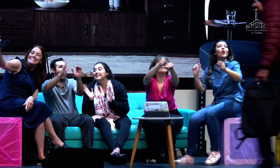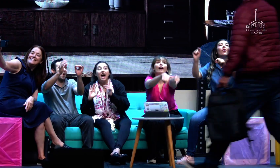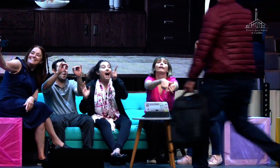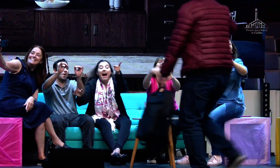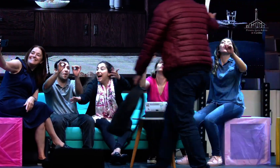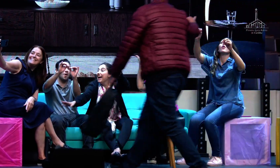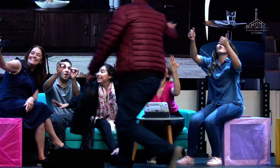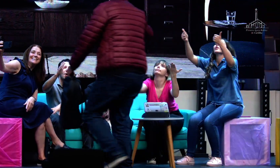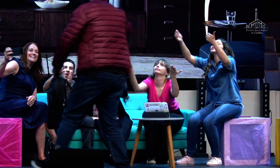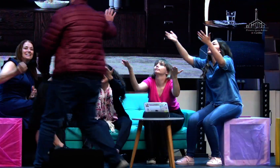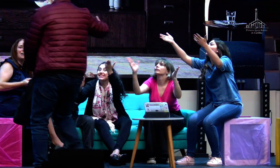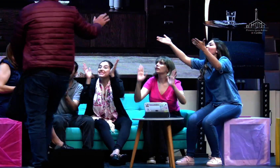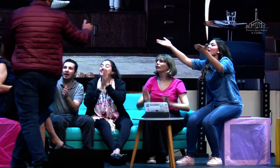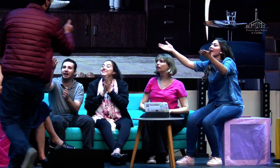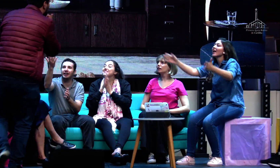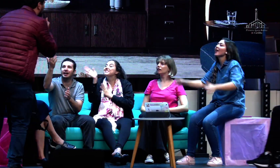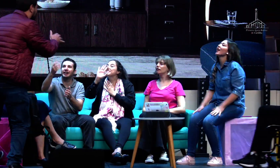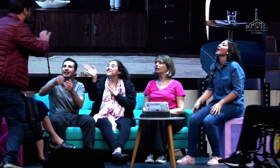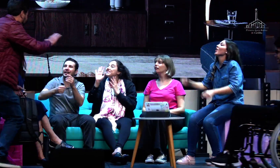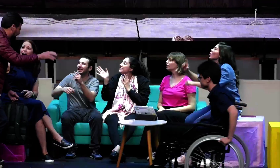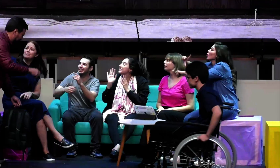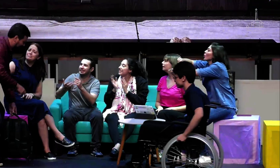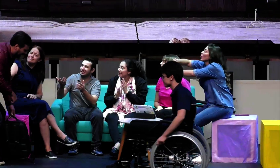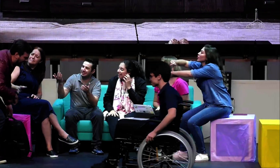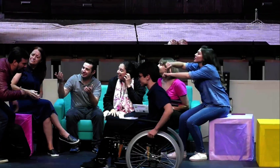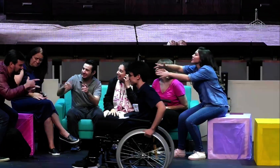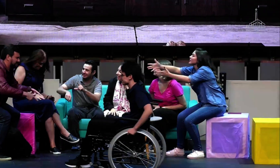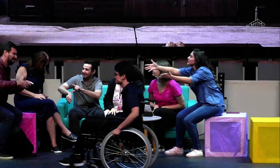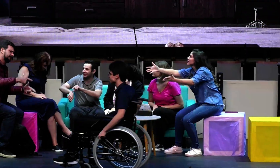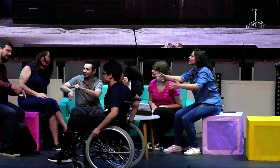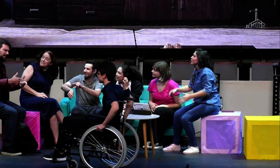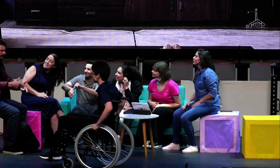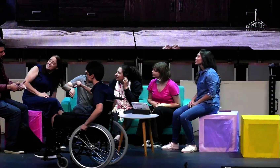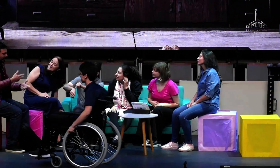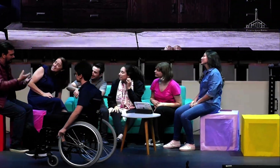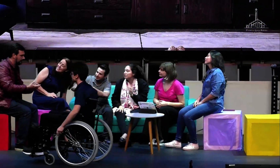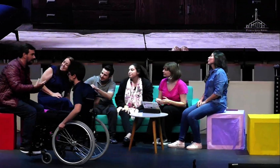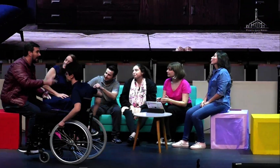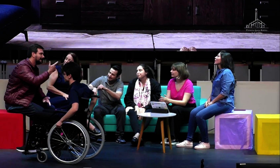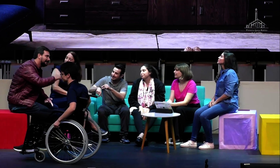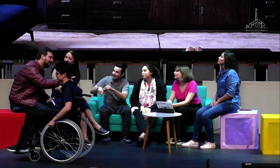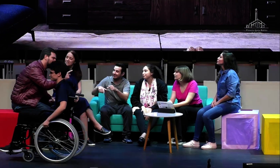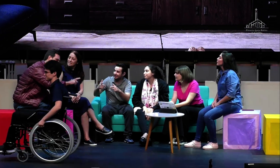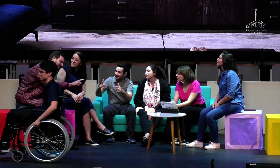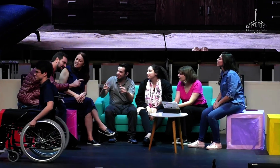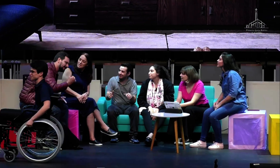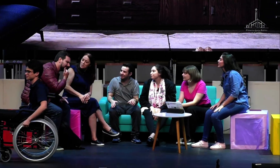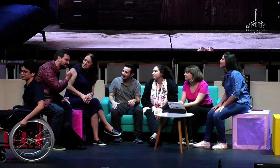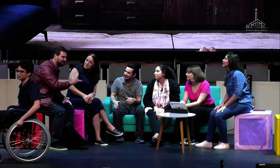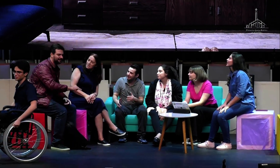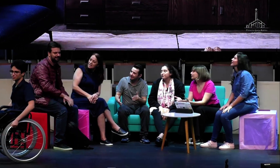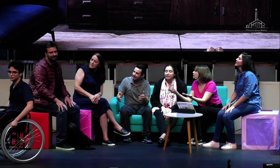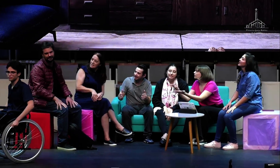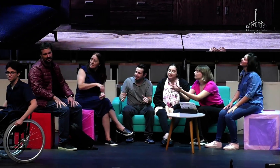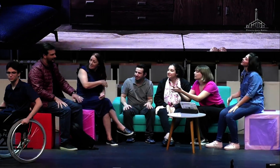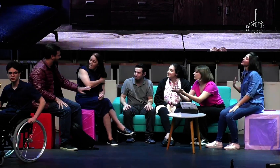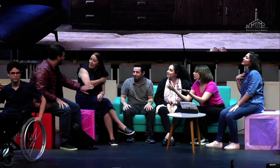Oi, gente, oi. Ah, gente, me perdoe, tá atrasado, me perdoe, hein? Pelo atraso, me perdoe mesmo.